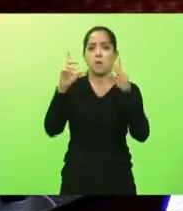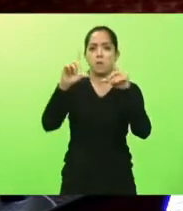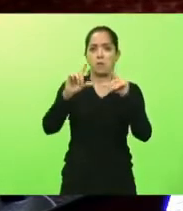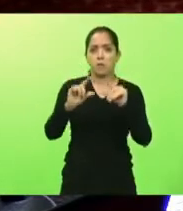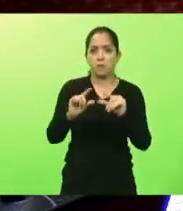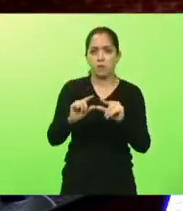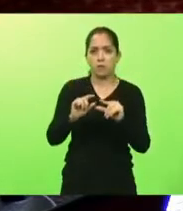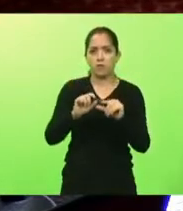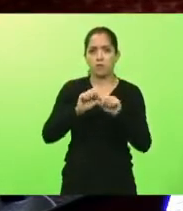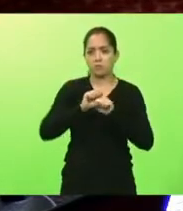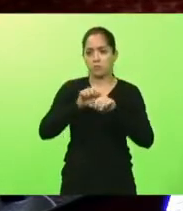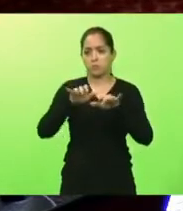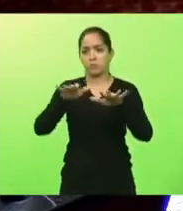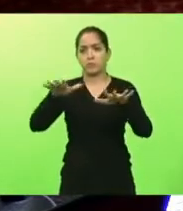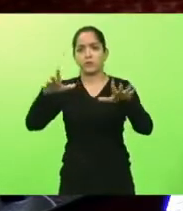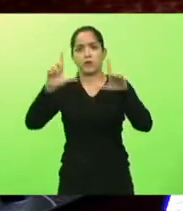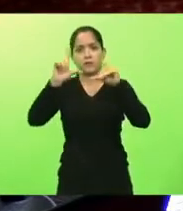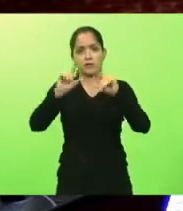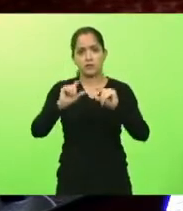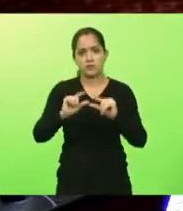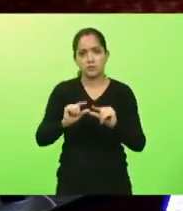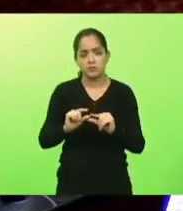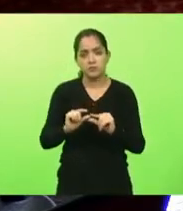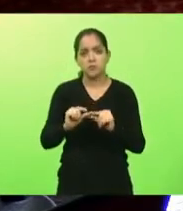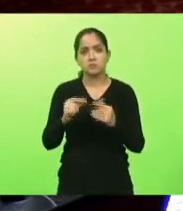transmitir, aumentando o fundo